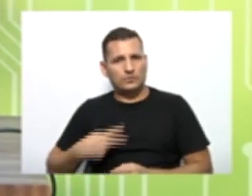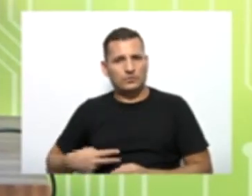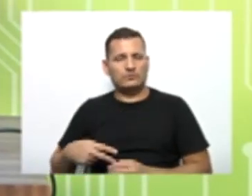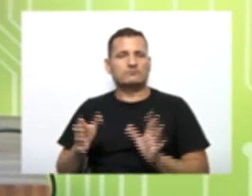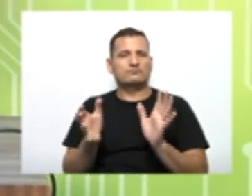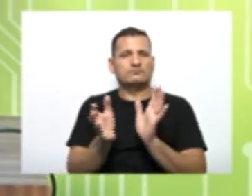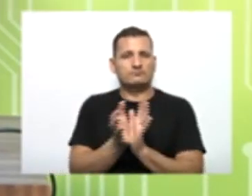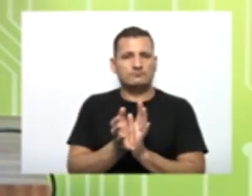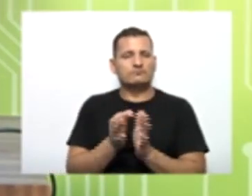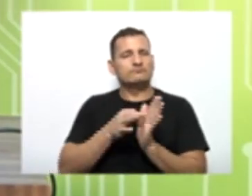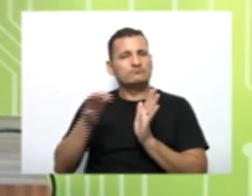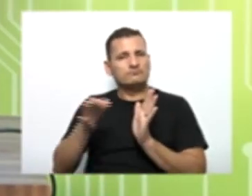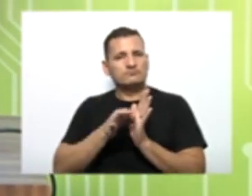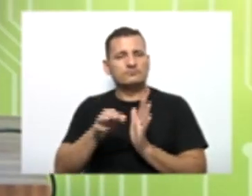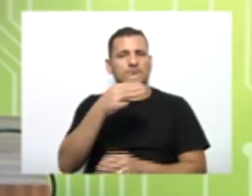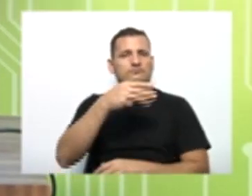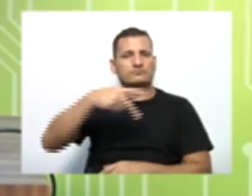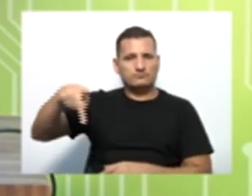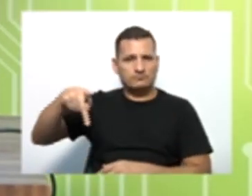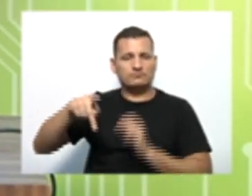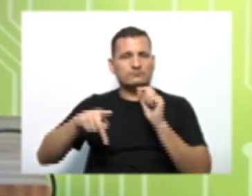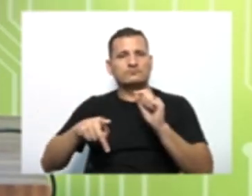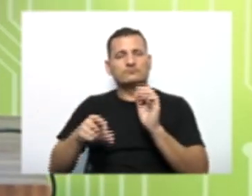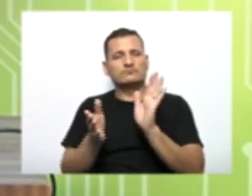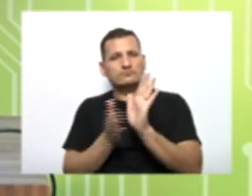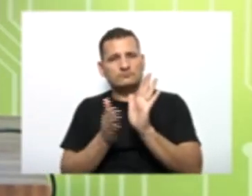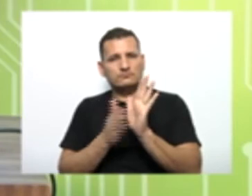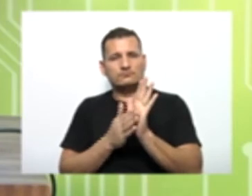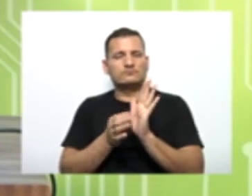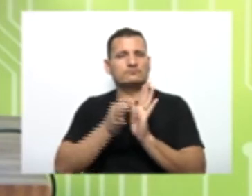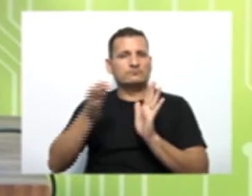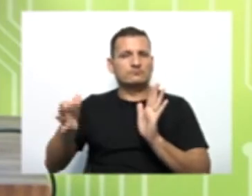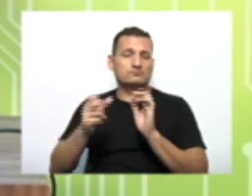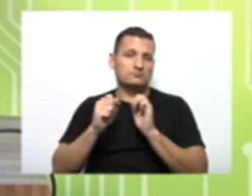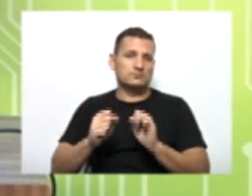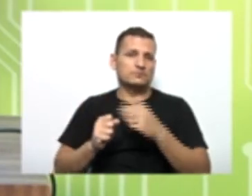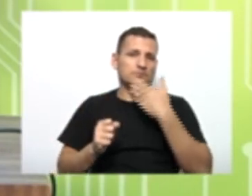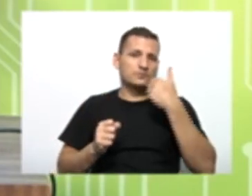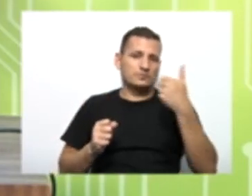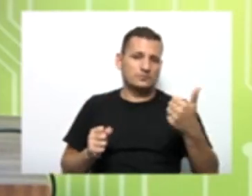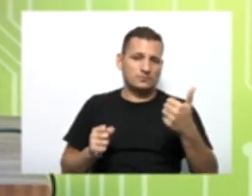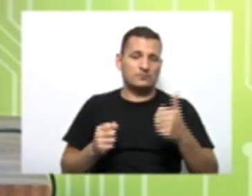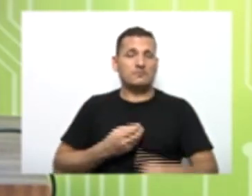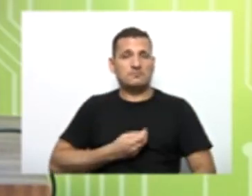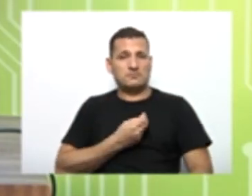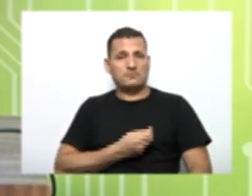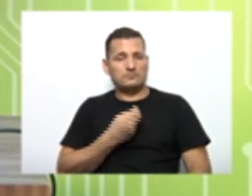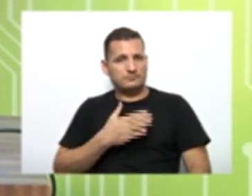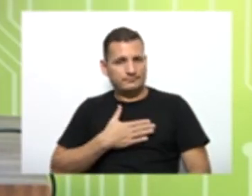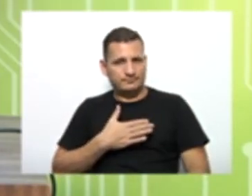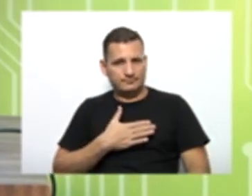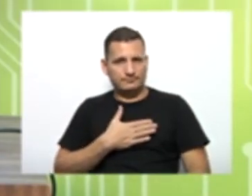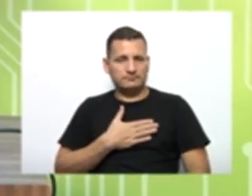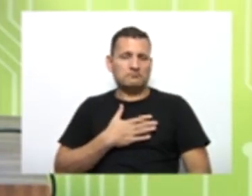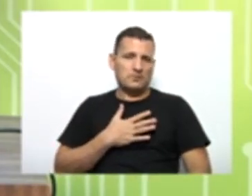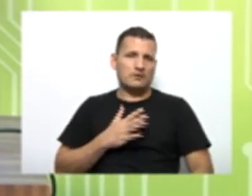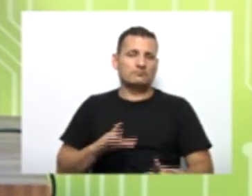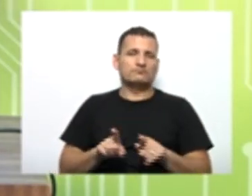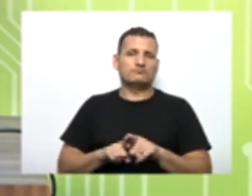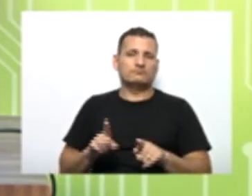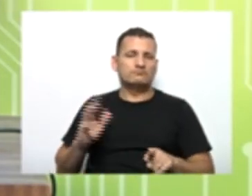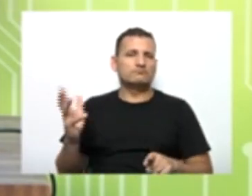audiência pública, por exemplo, no município que vocês moram, vocês podem participar, vocês podem ir com os pais, vocês podem